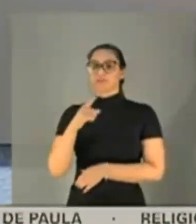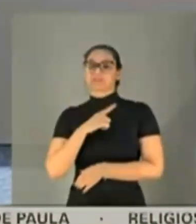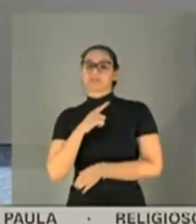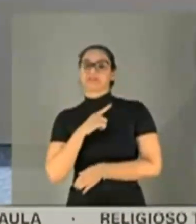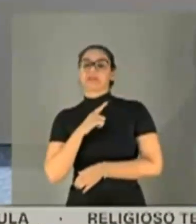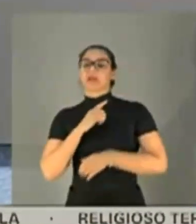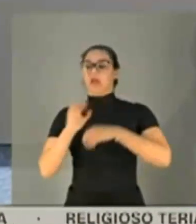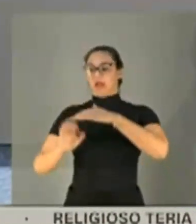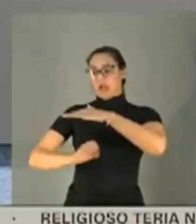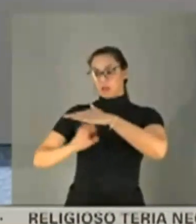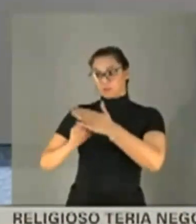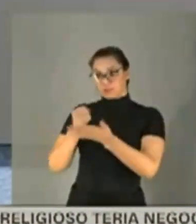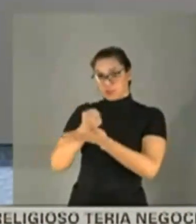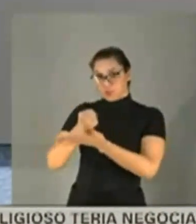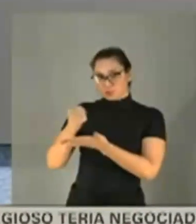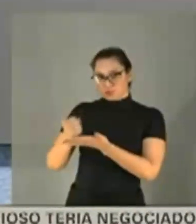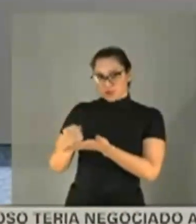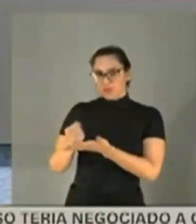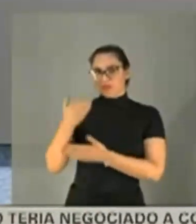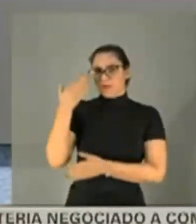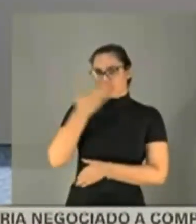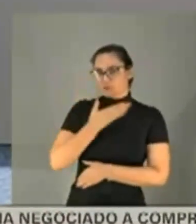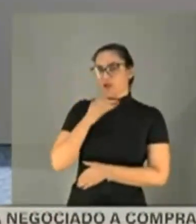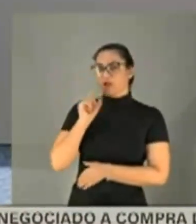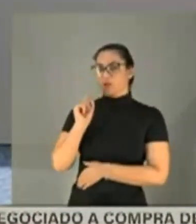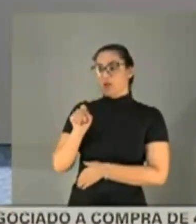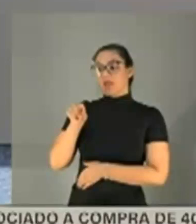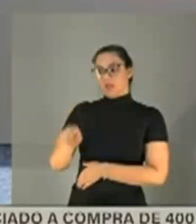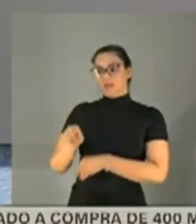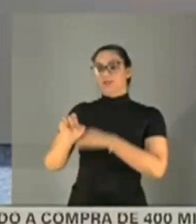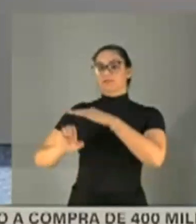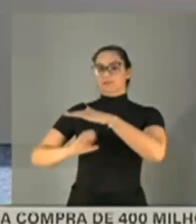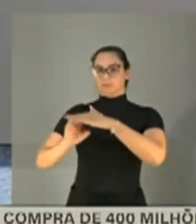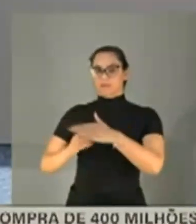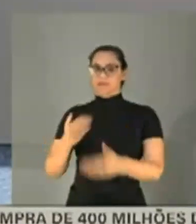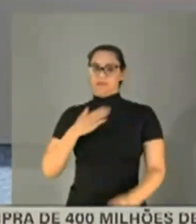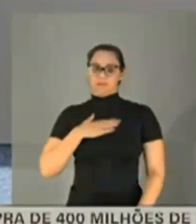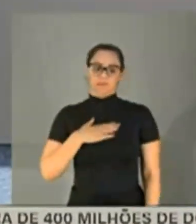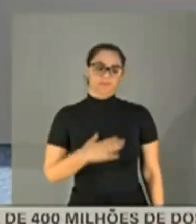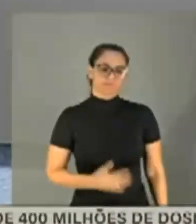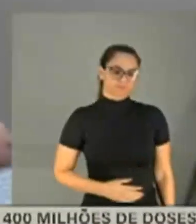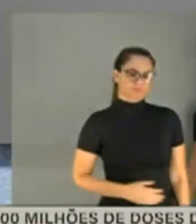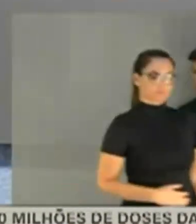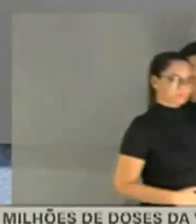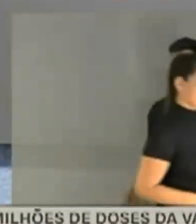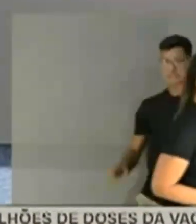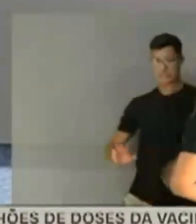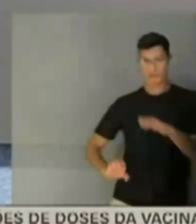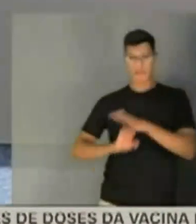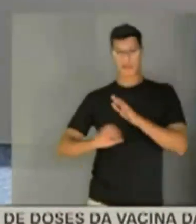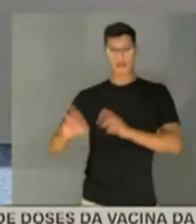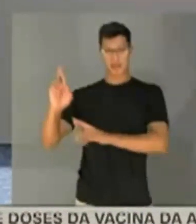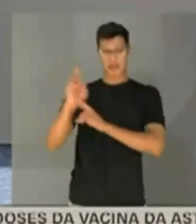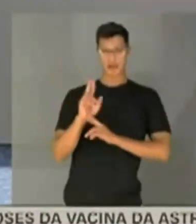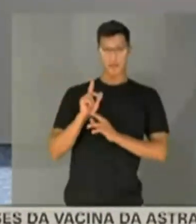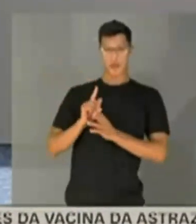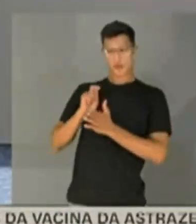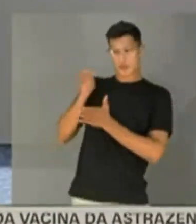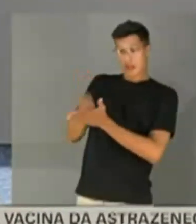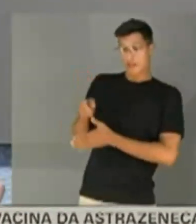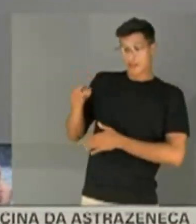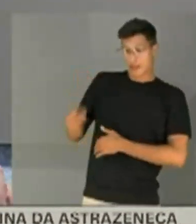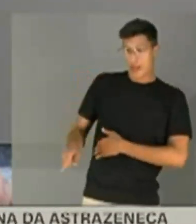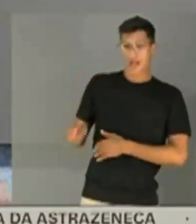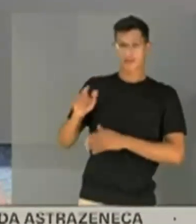a empresa contratada atestando, olha, esta empresa me representa, você pode pagar para ela, isso indo